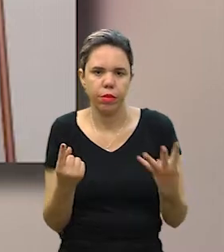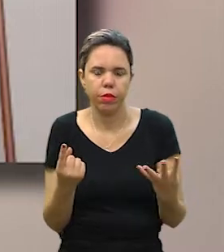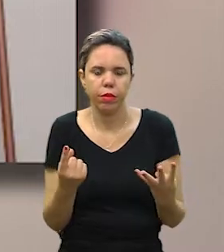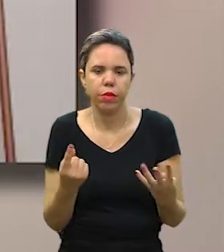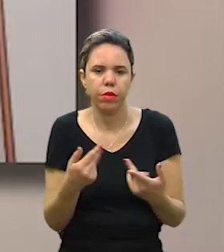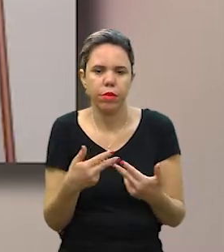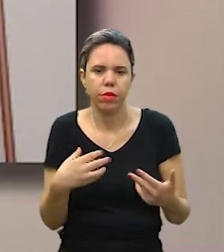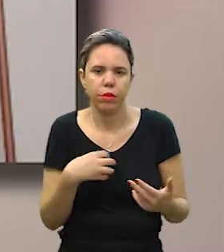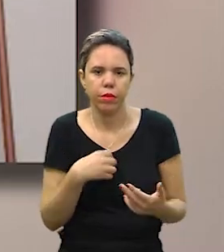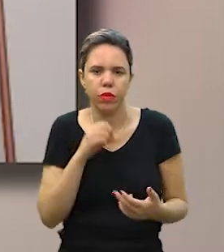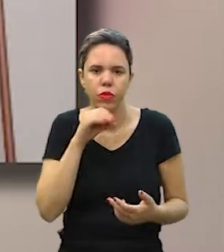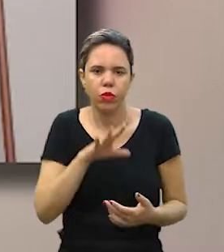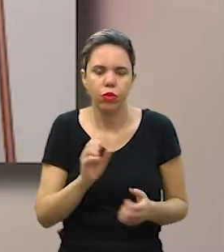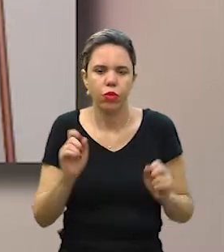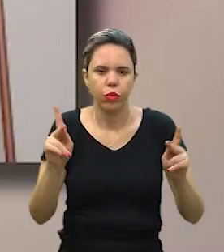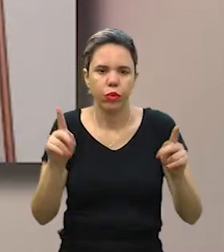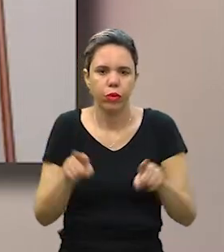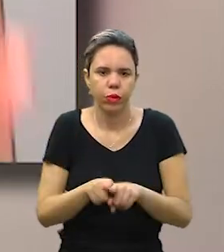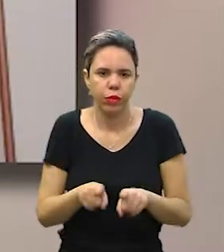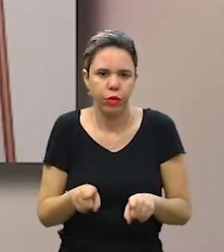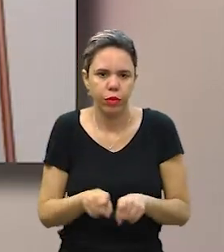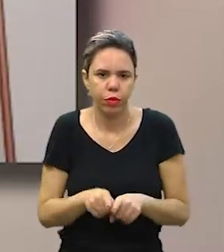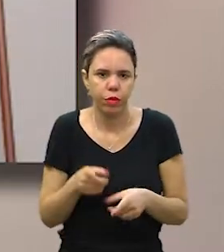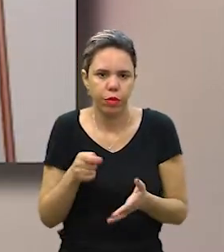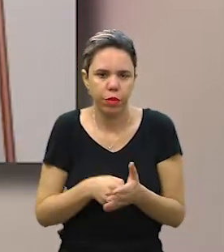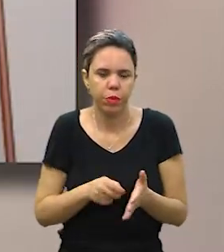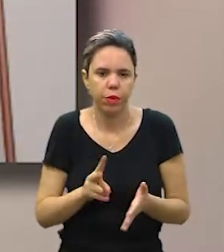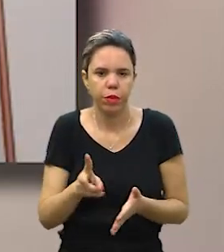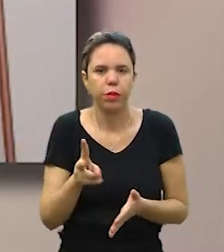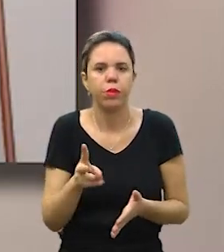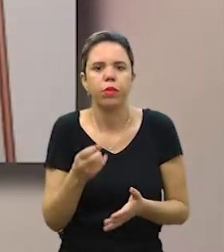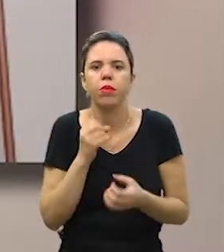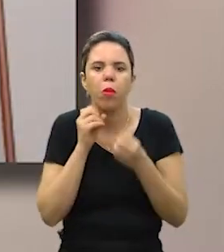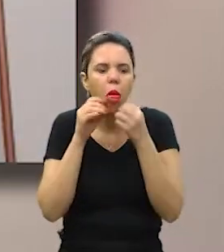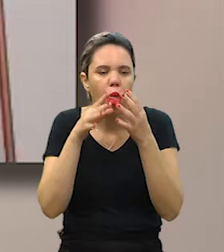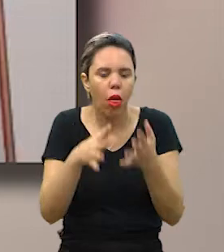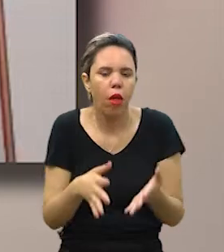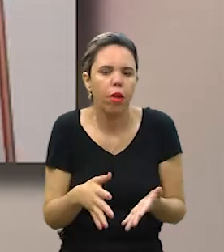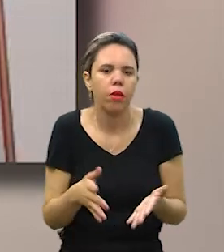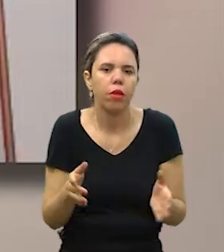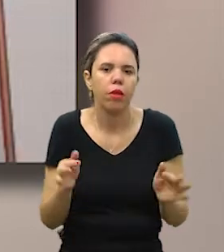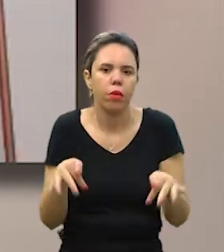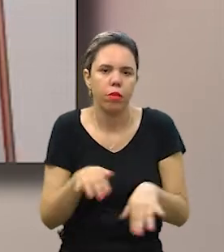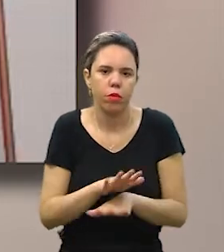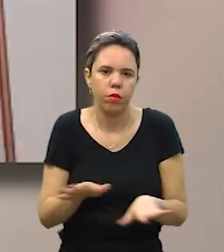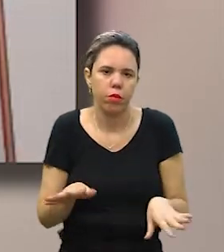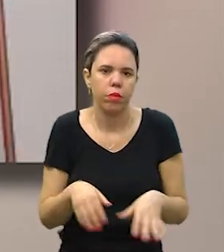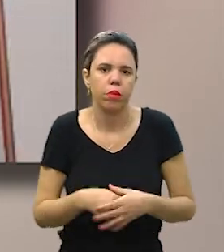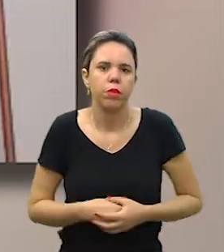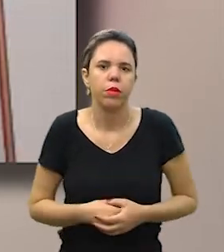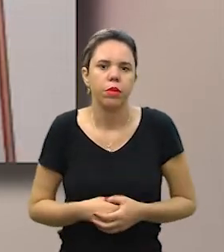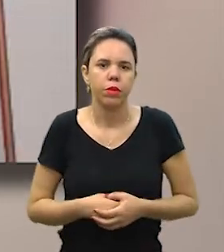de vômitos e ok, mas pode ser persistente esses vômitos, não cessarem.